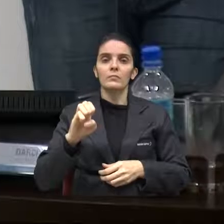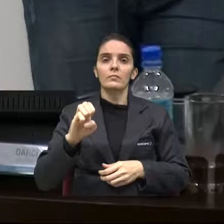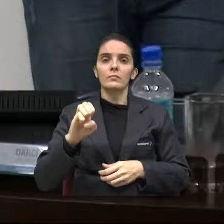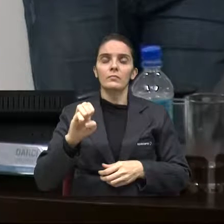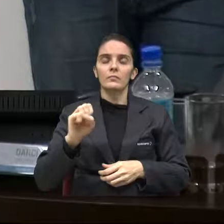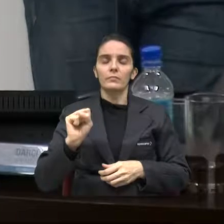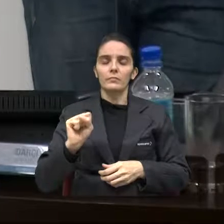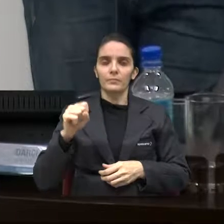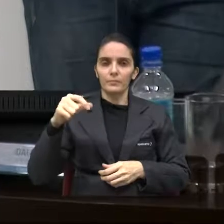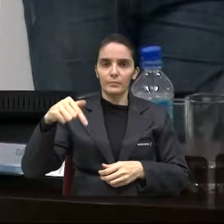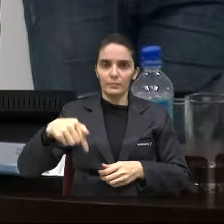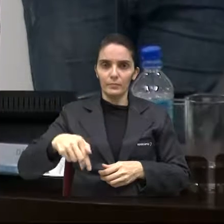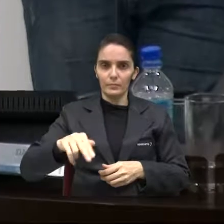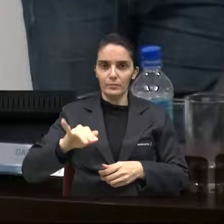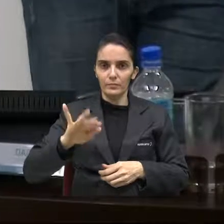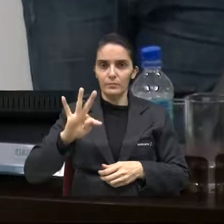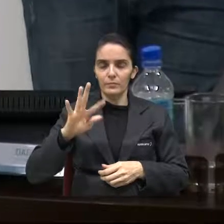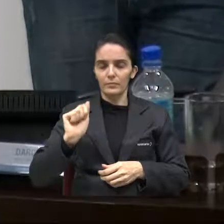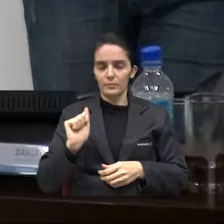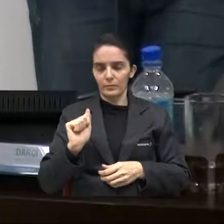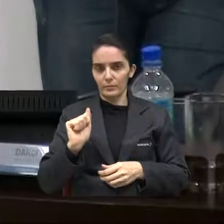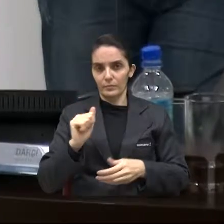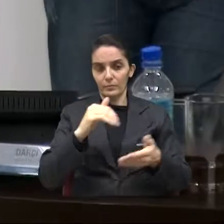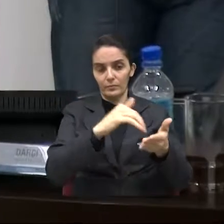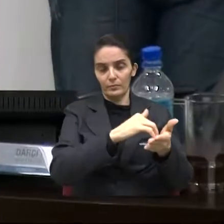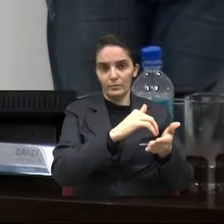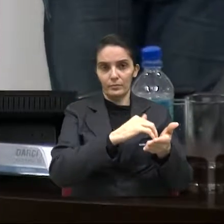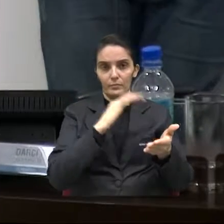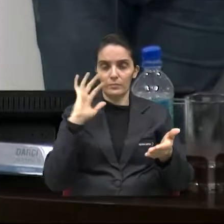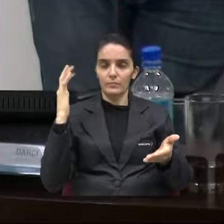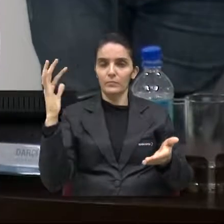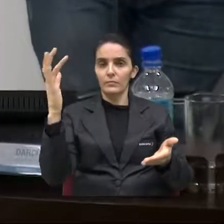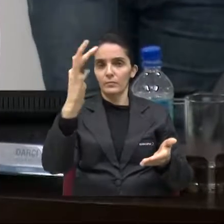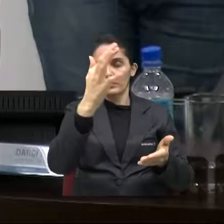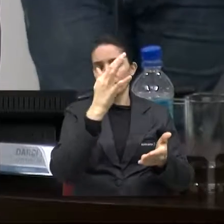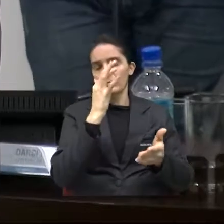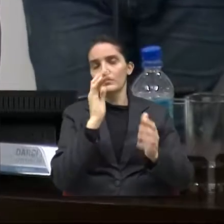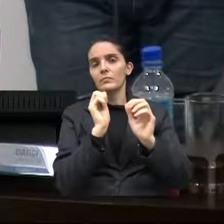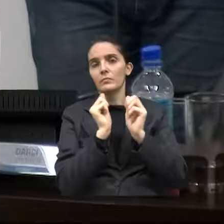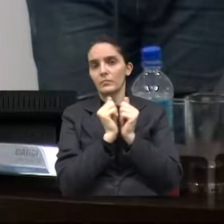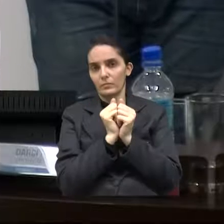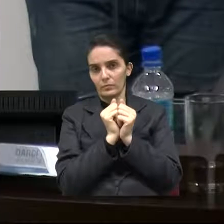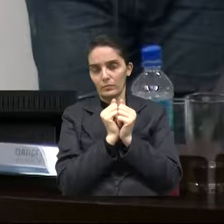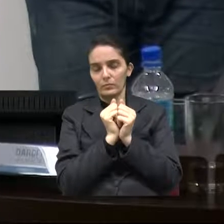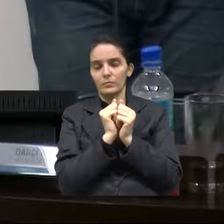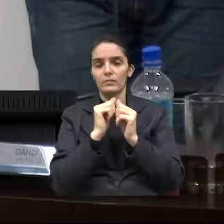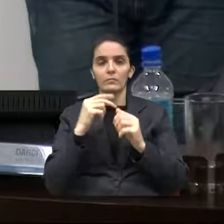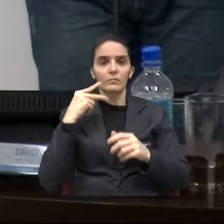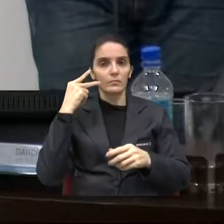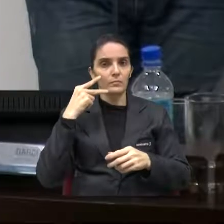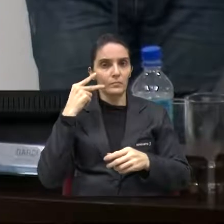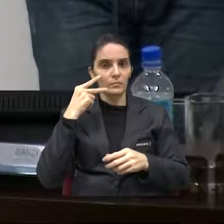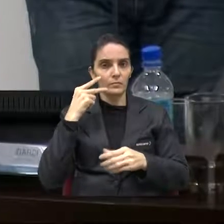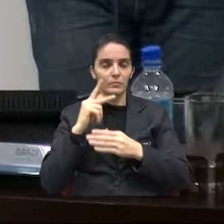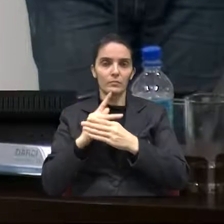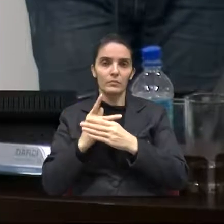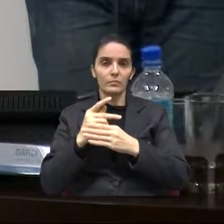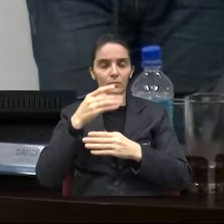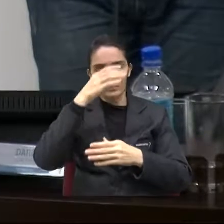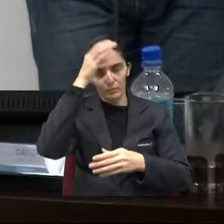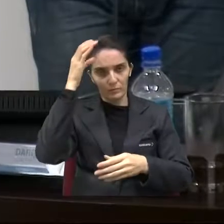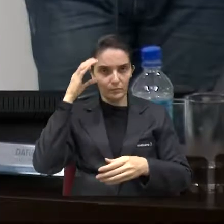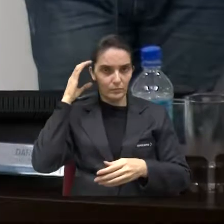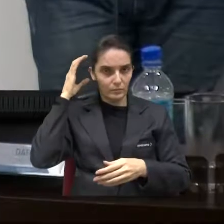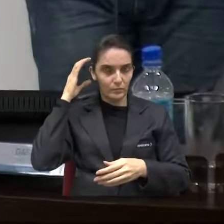para poder falar com os vereadores daquela comissão, o vereador Helder do Táxi, a vereadora Caroline